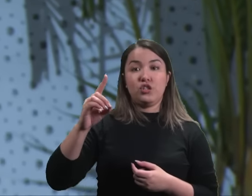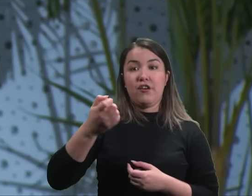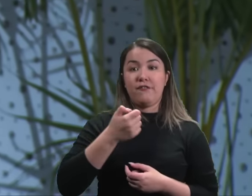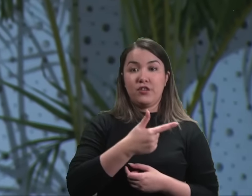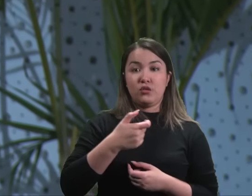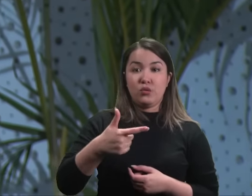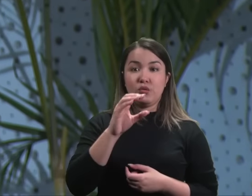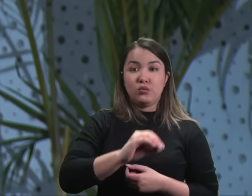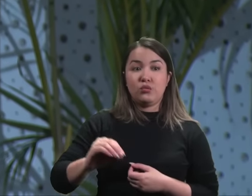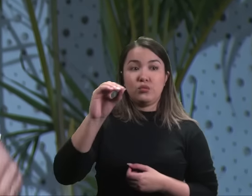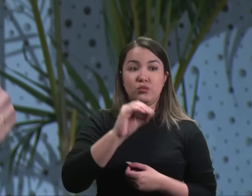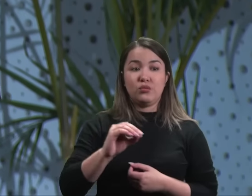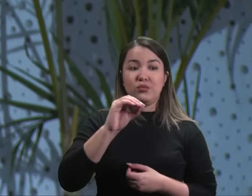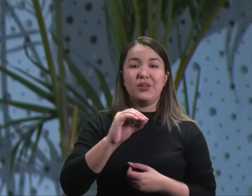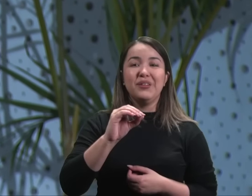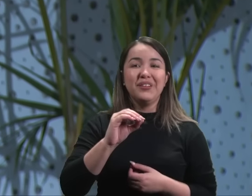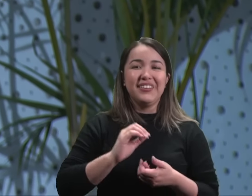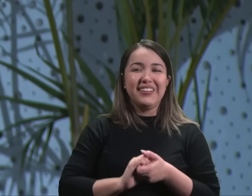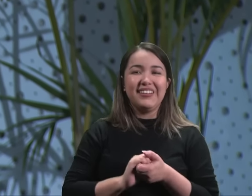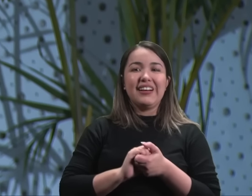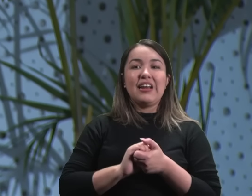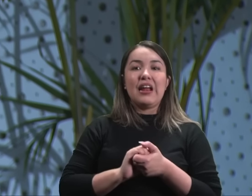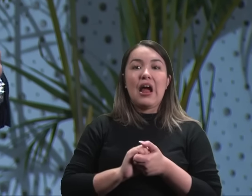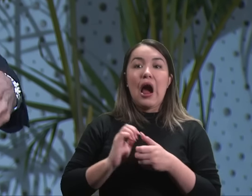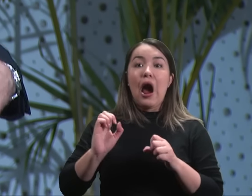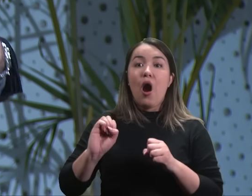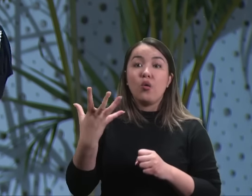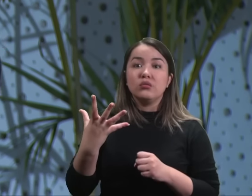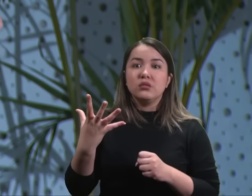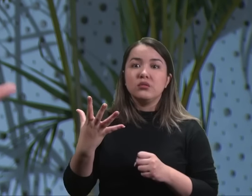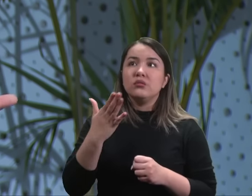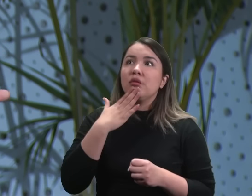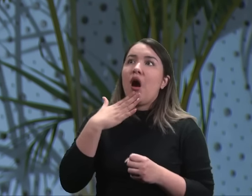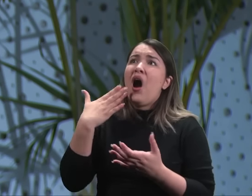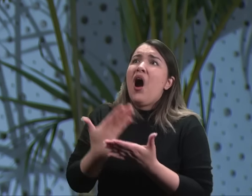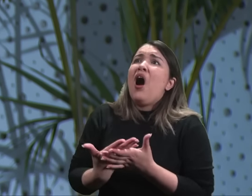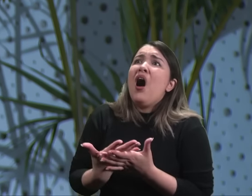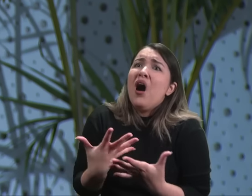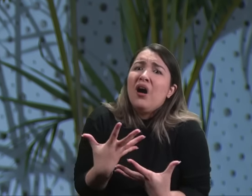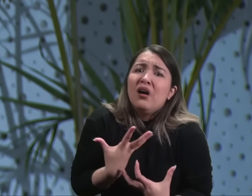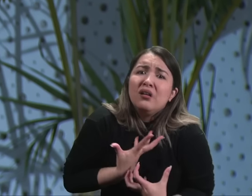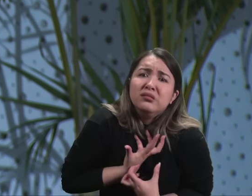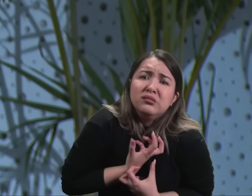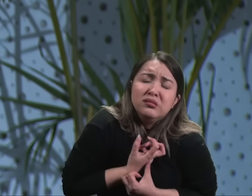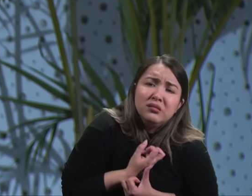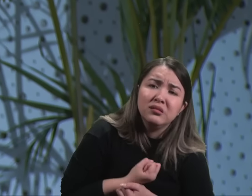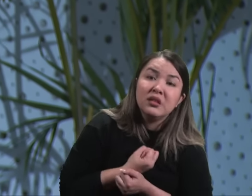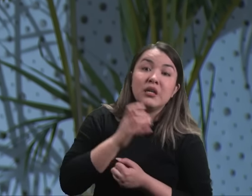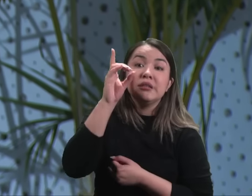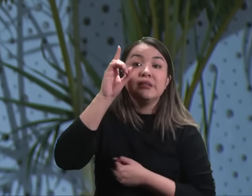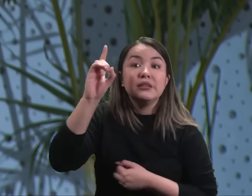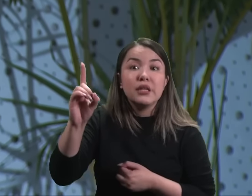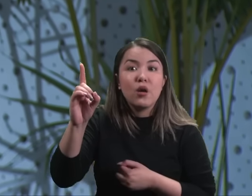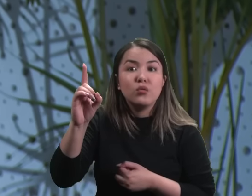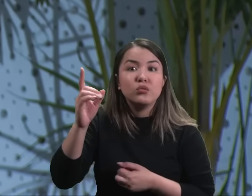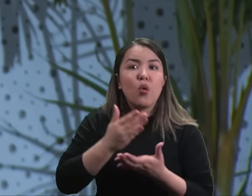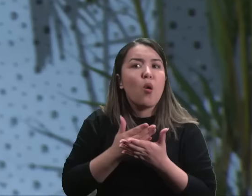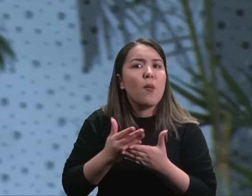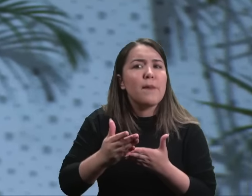1844 quando houve esse grande desapontamento essa amarga decepção Deus agora